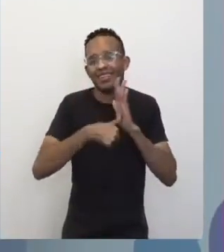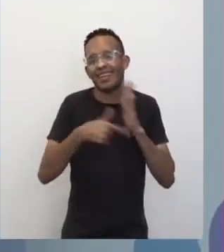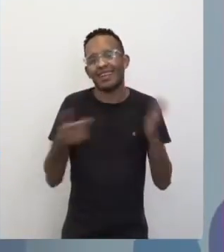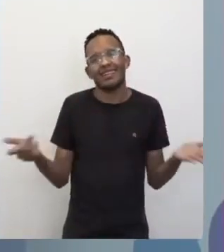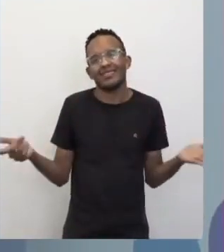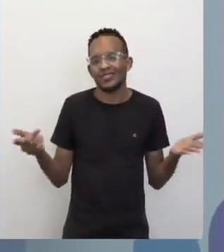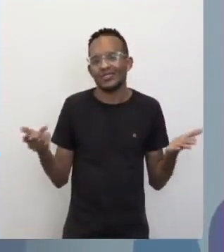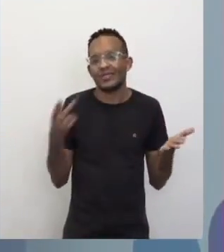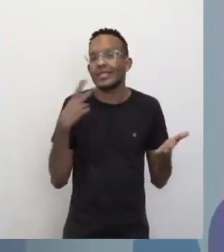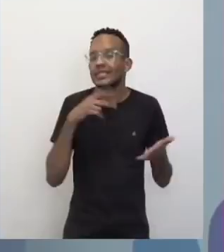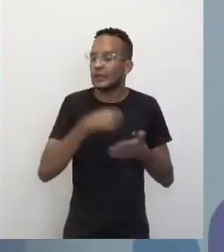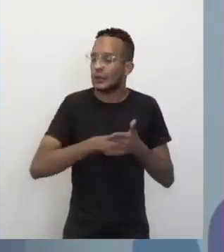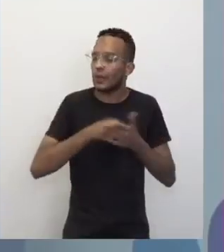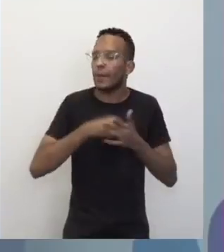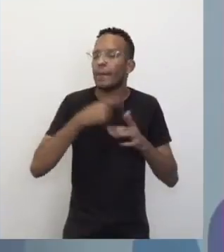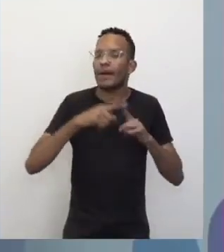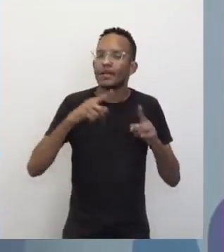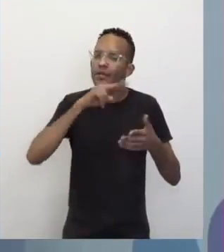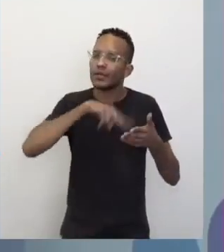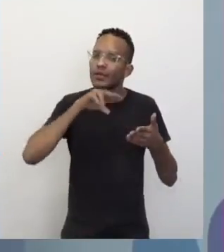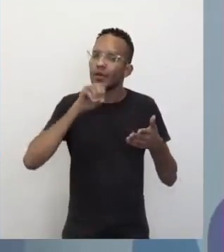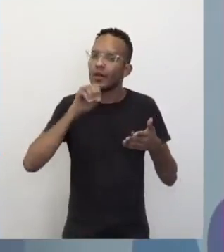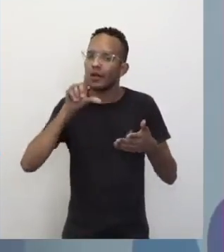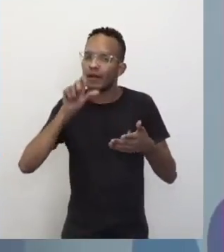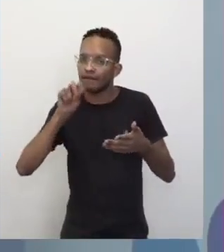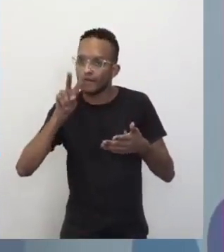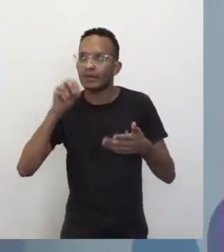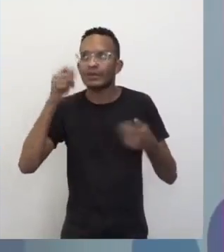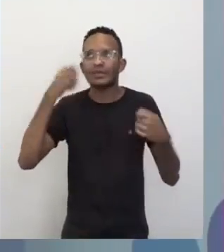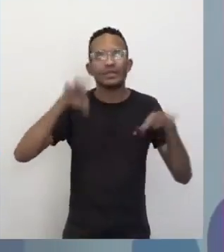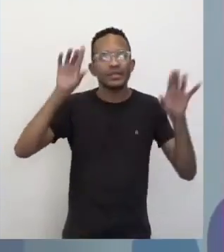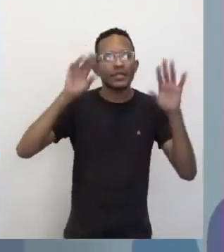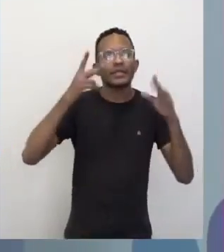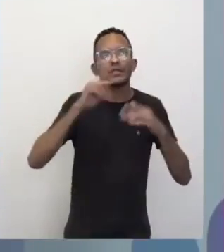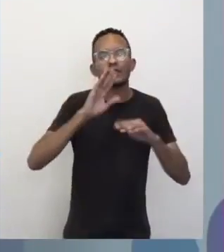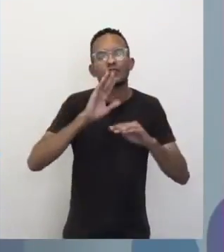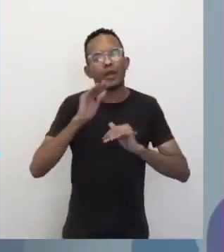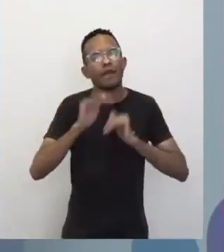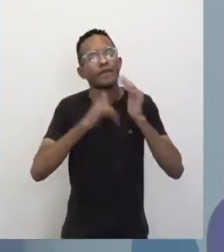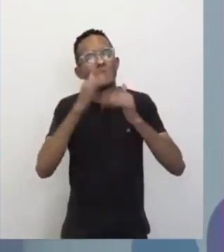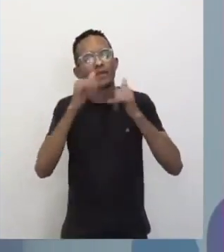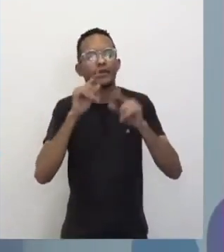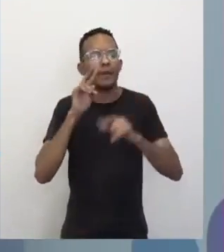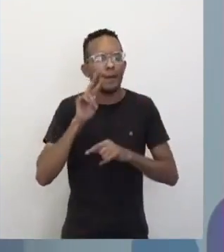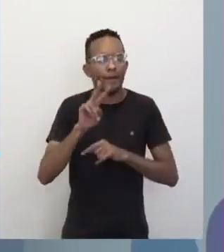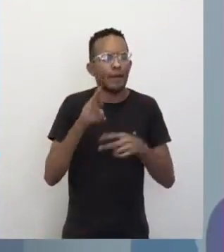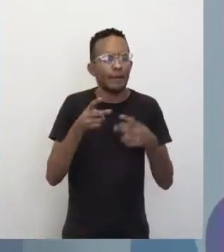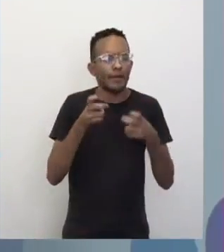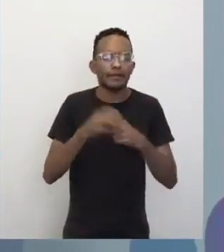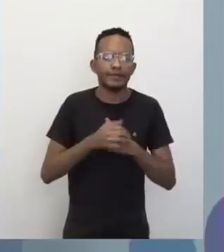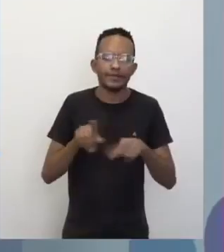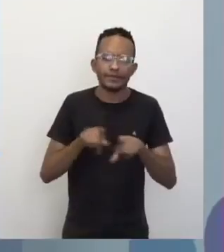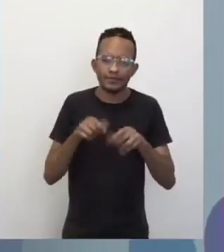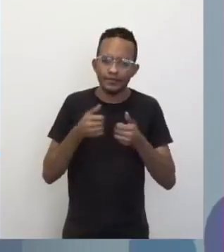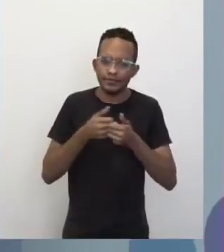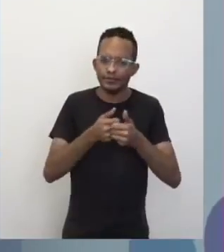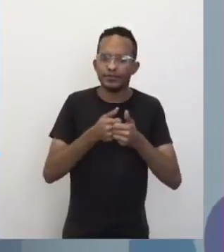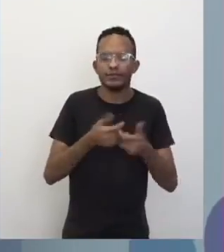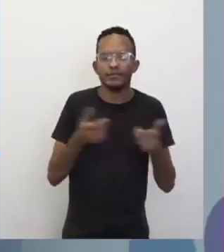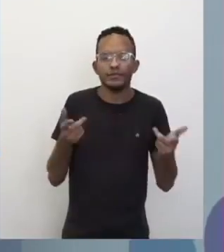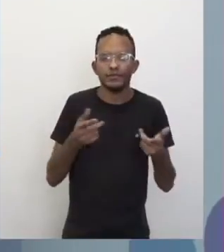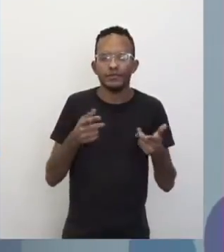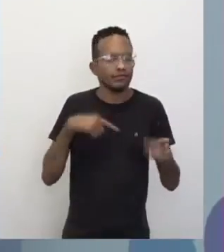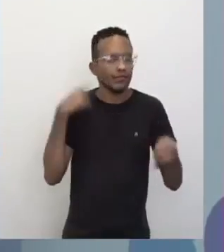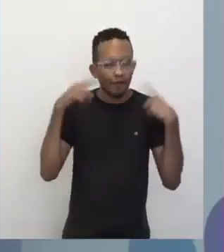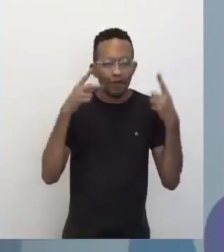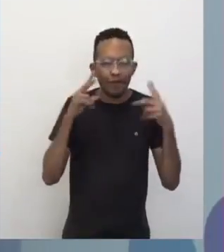favor, né? Mas, quando eu leio o Olavo Bilac, eu tenho que pensar, nossa, olha, isso já é uma evolução. Porque olha que coisa, me acompanha, olha que louco,